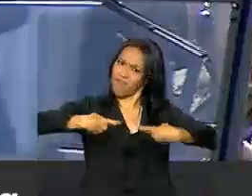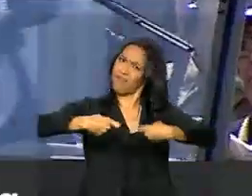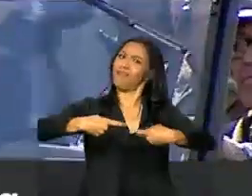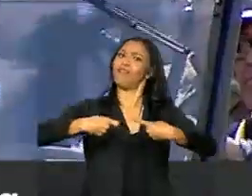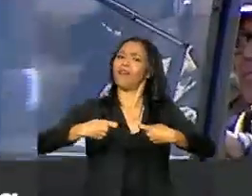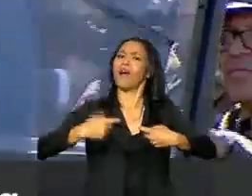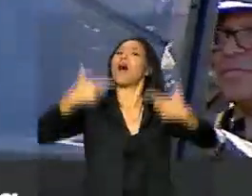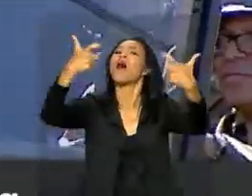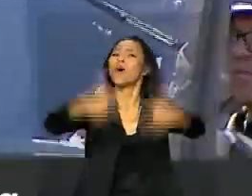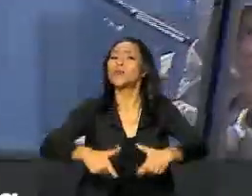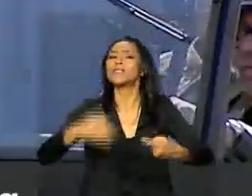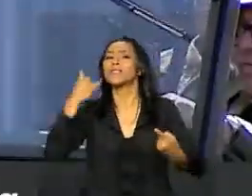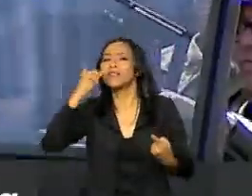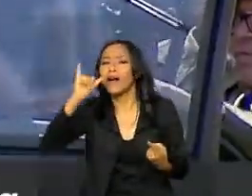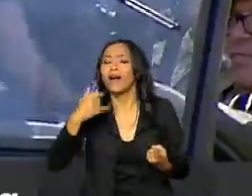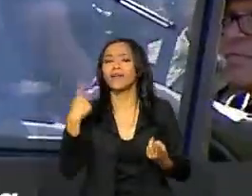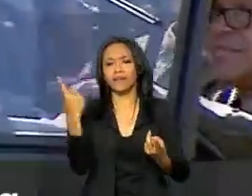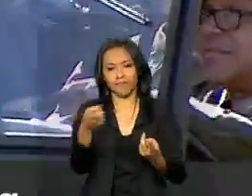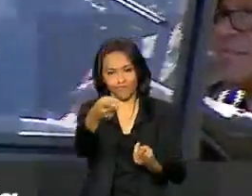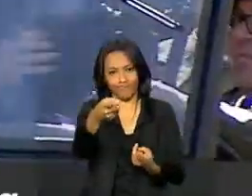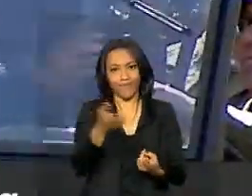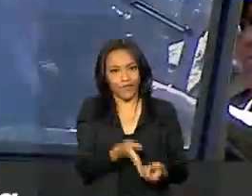na Itália, no campo da Itália.